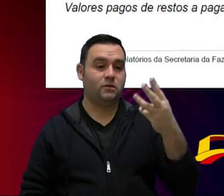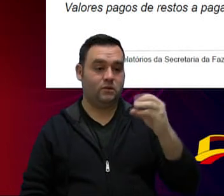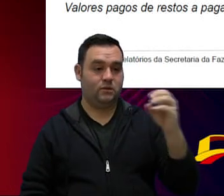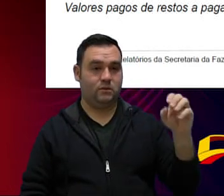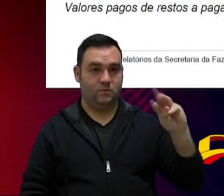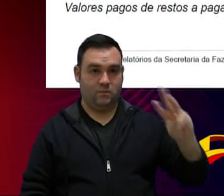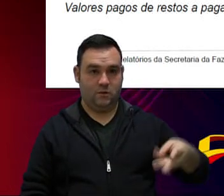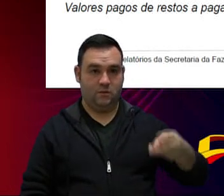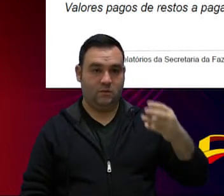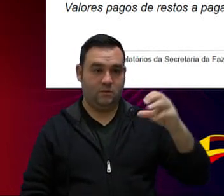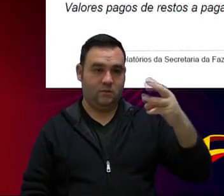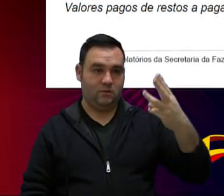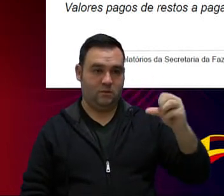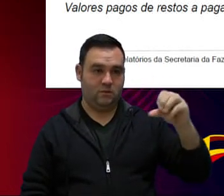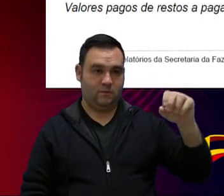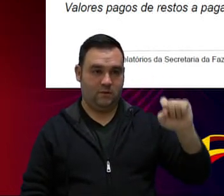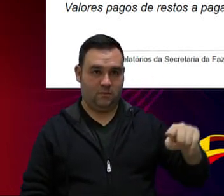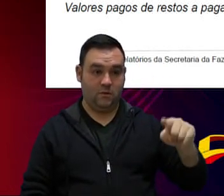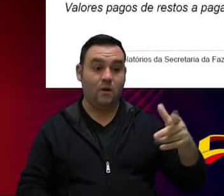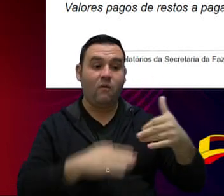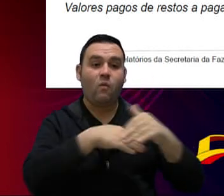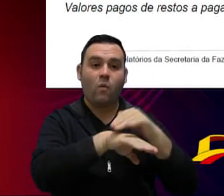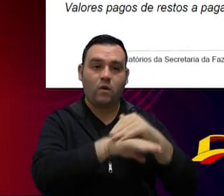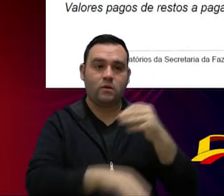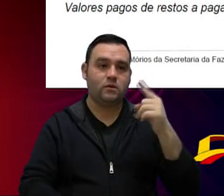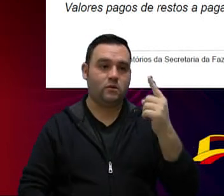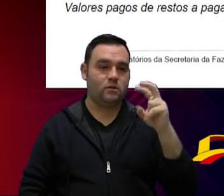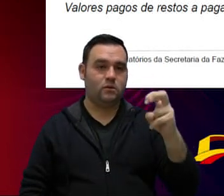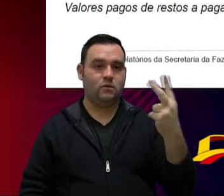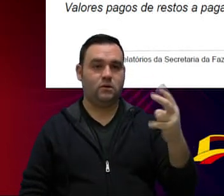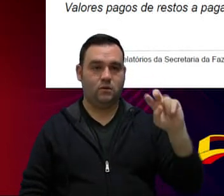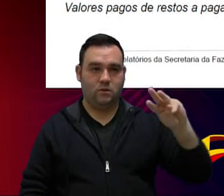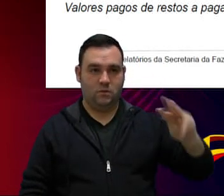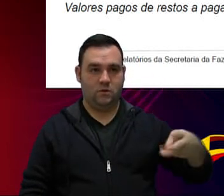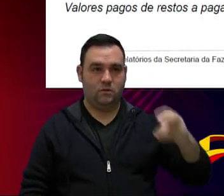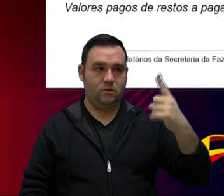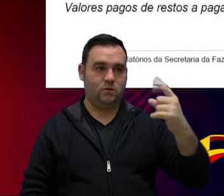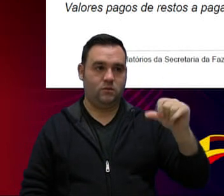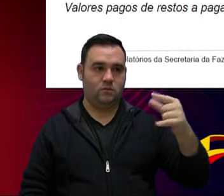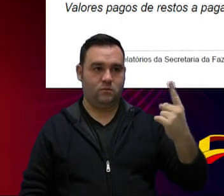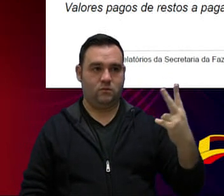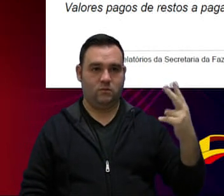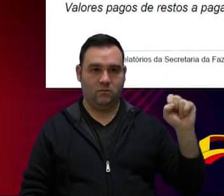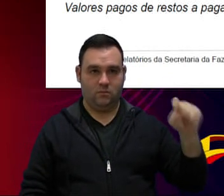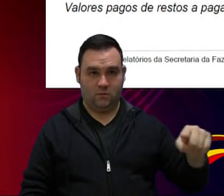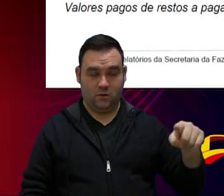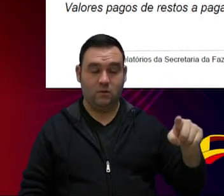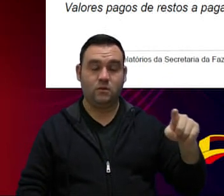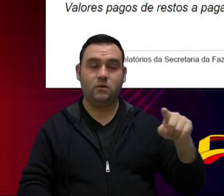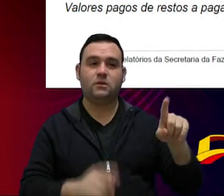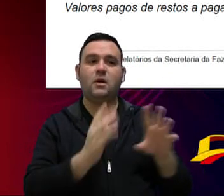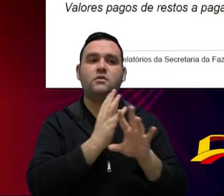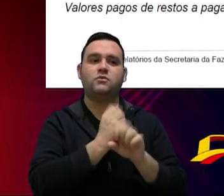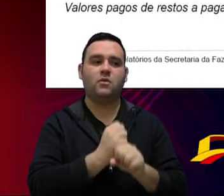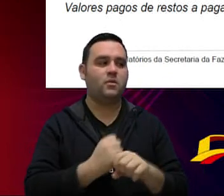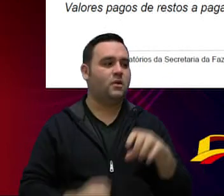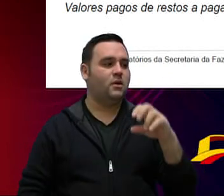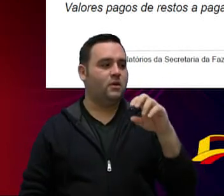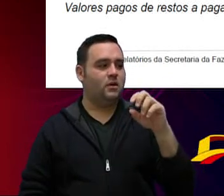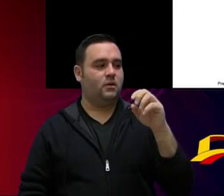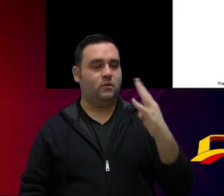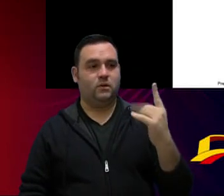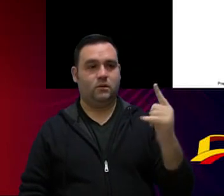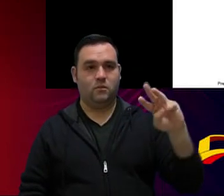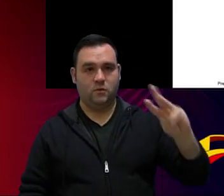390.000 reservado 52 milhões 592 mil e saldo orçamentário de 41 milhões